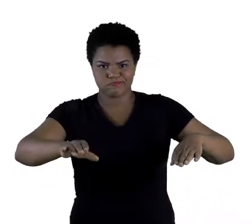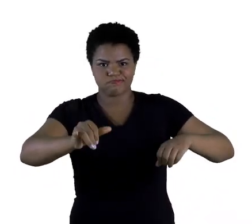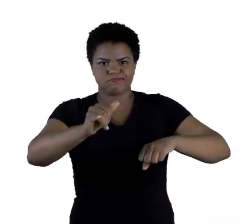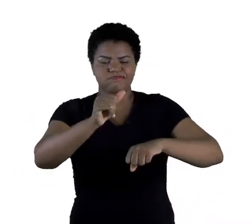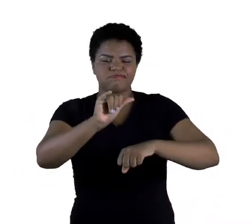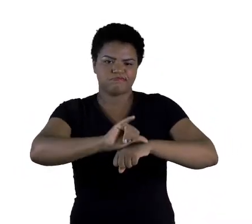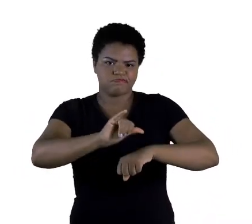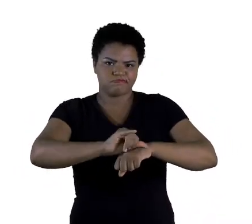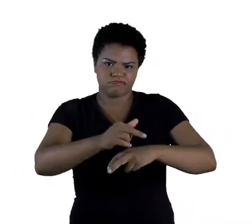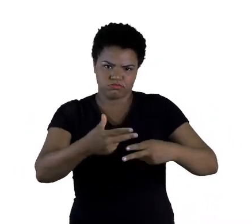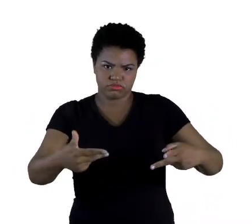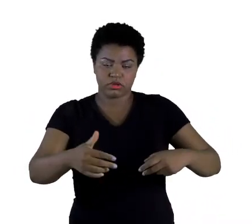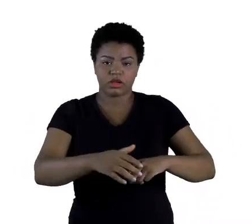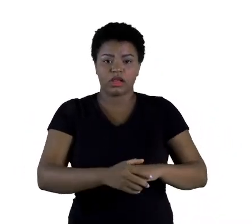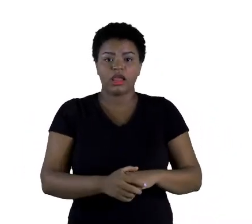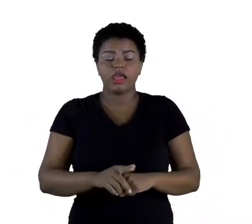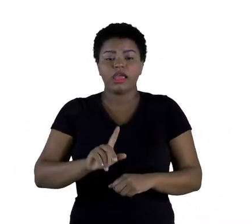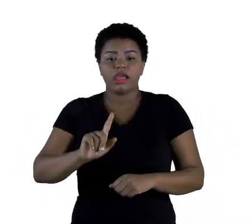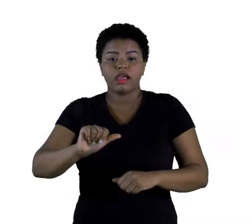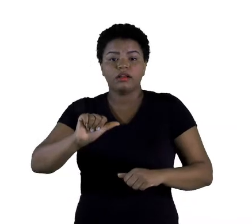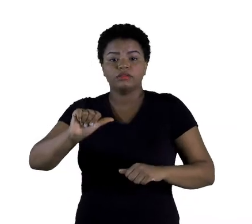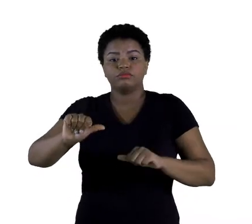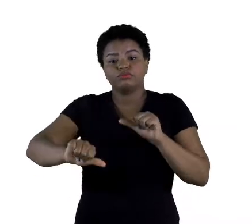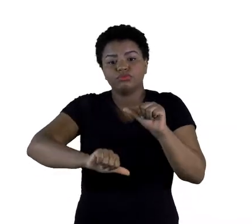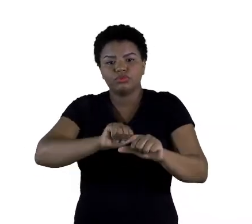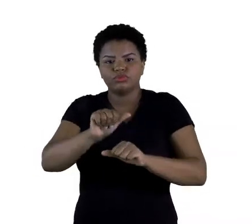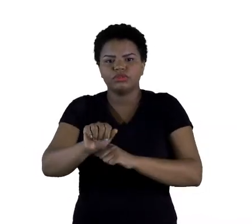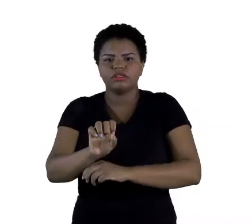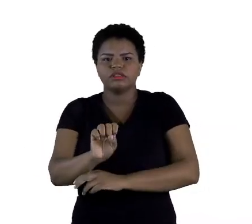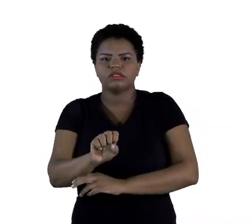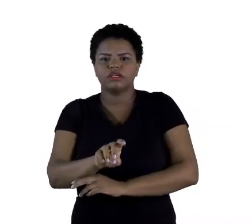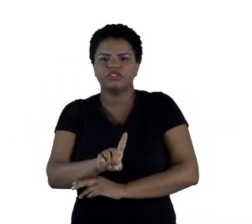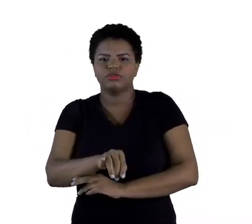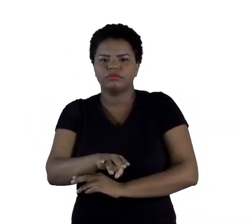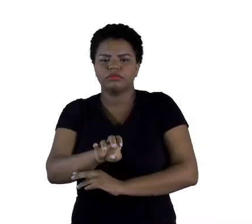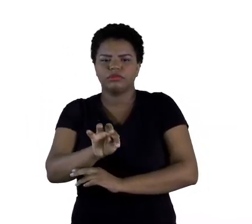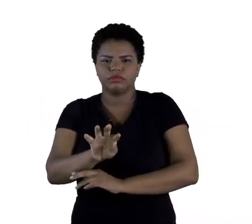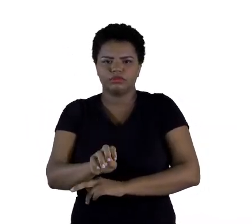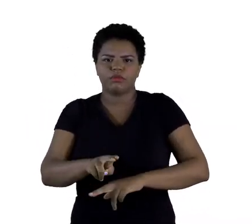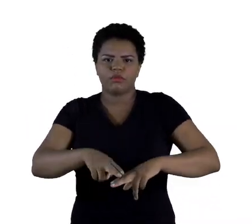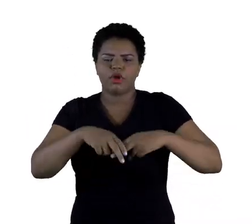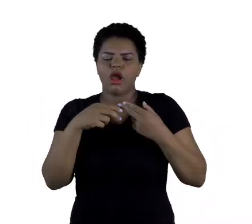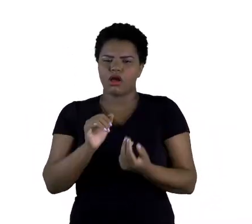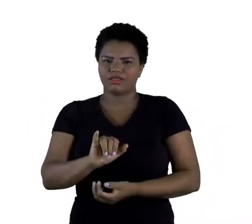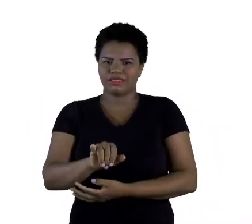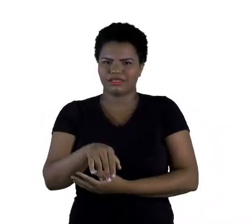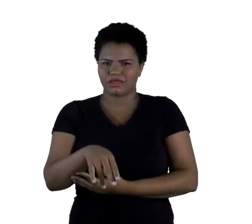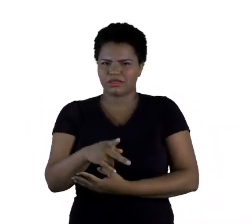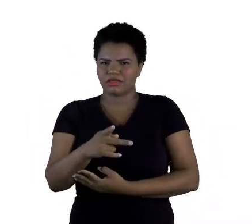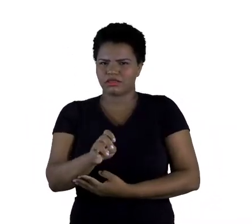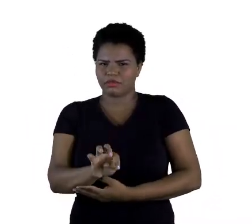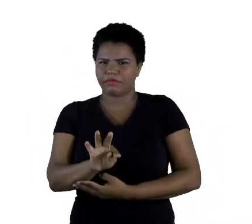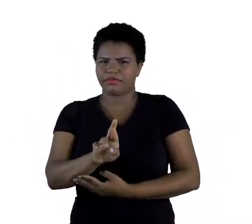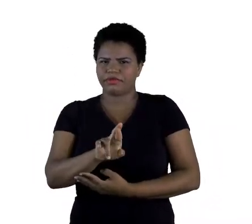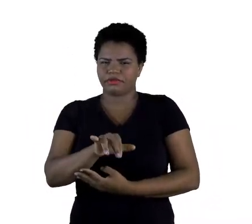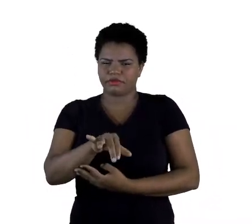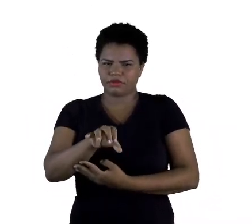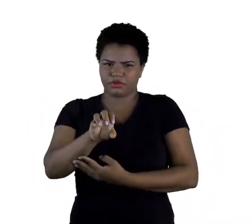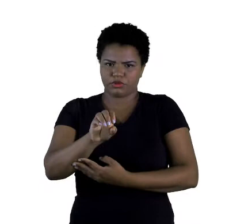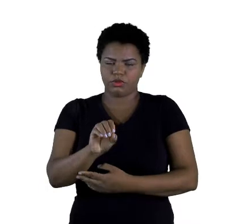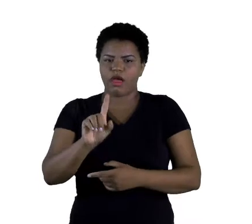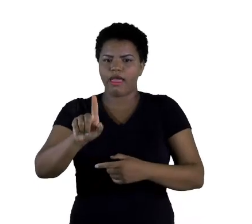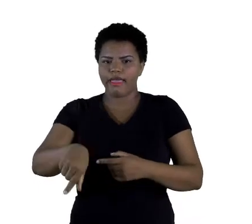sua vez, são transformados em sedimentos pelo intemperismo. Ou seja, ele consiste na